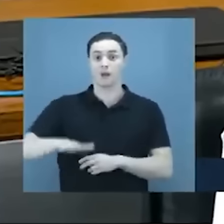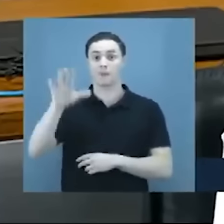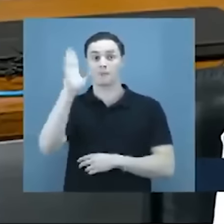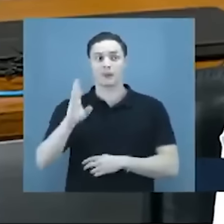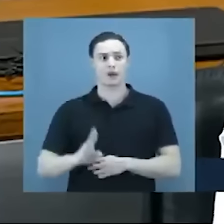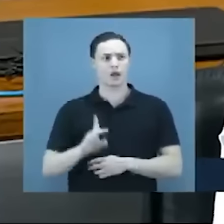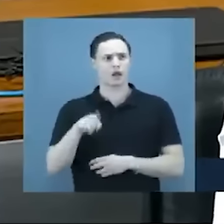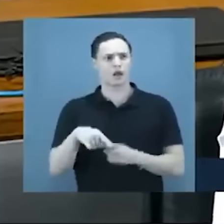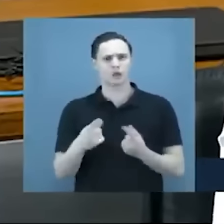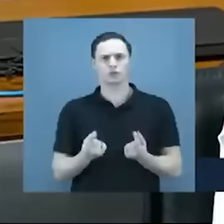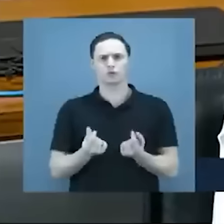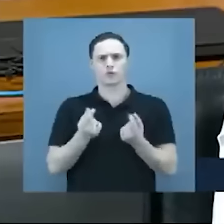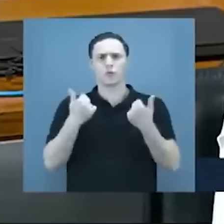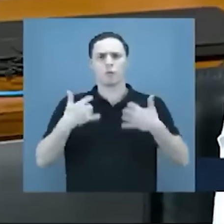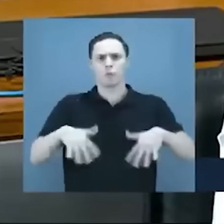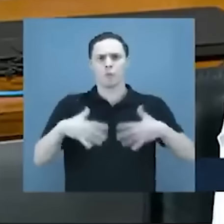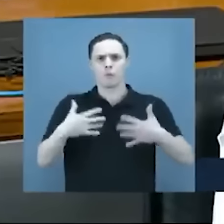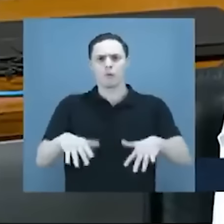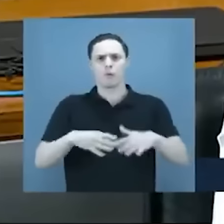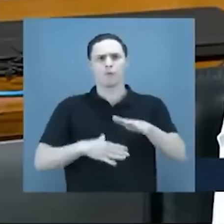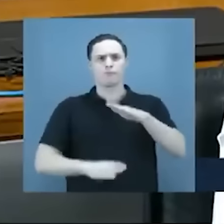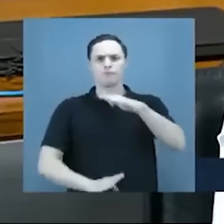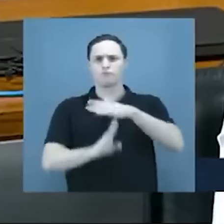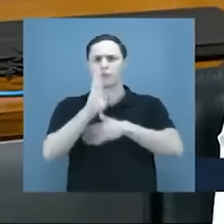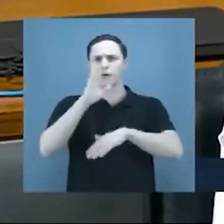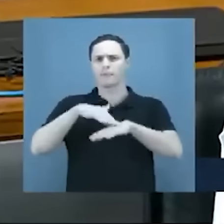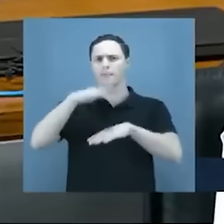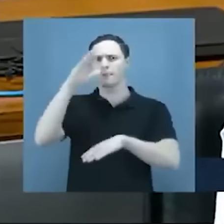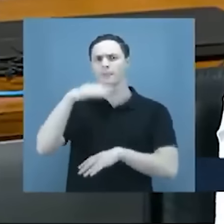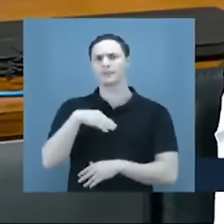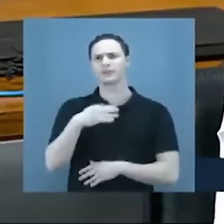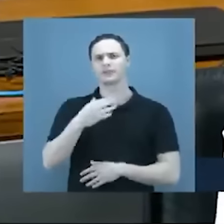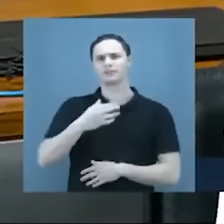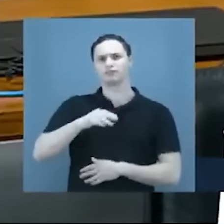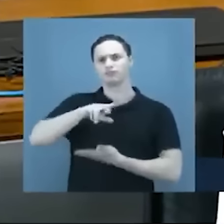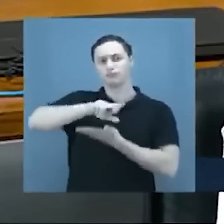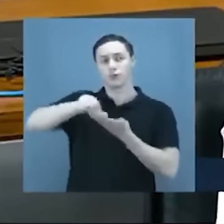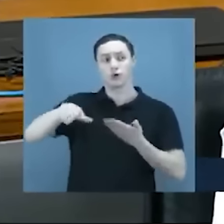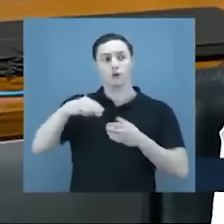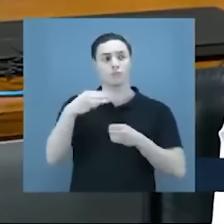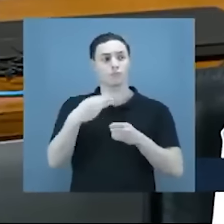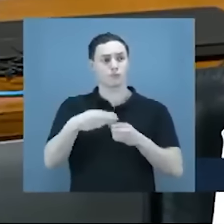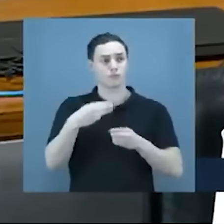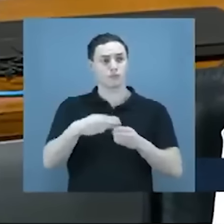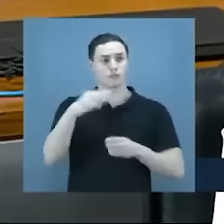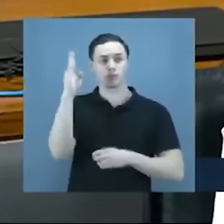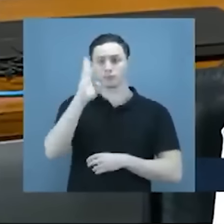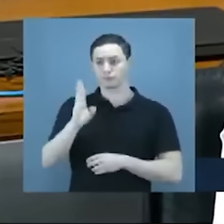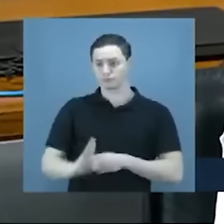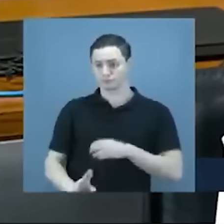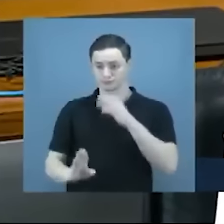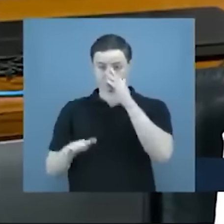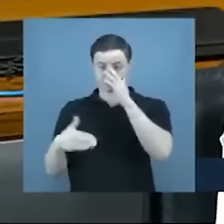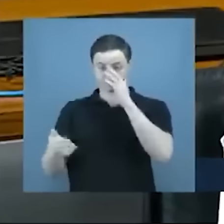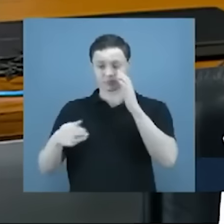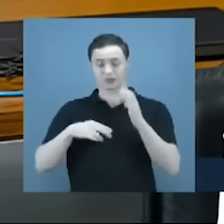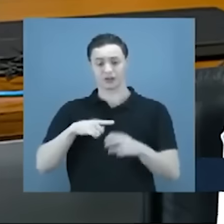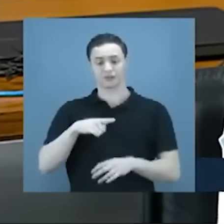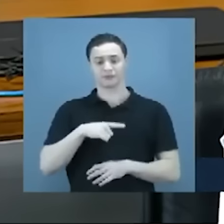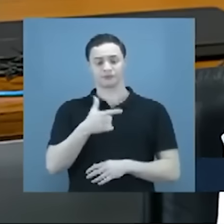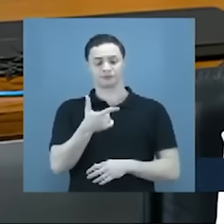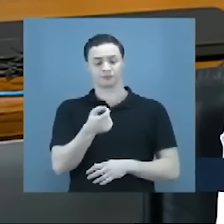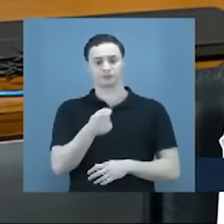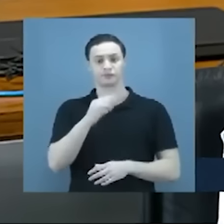é um orçamento bilionário que ultrapassa o orçamento de dezenas de municípios do Brasil São 20